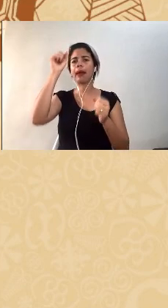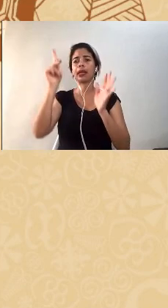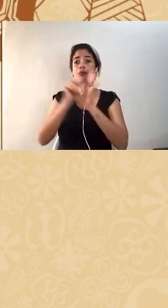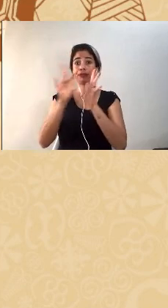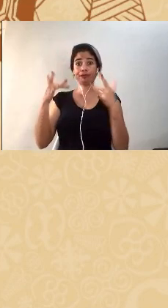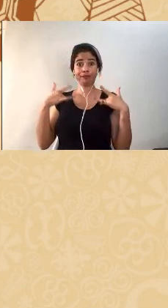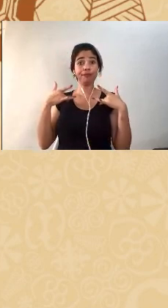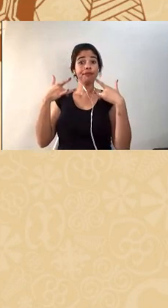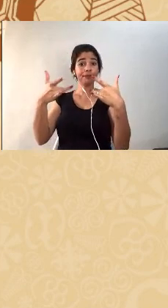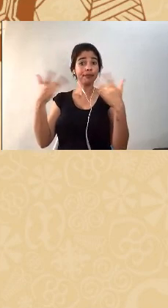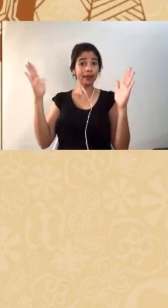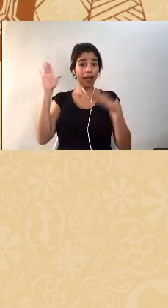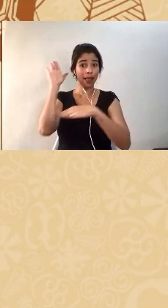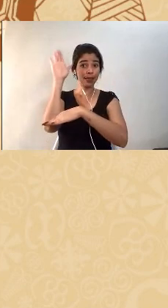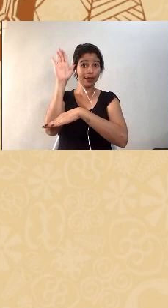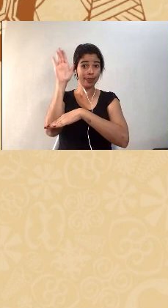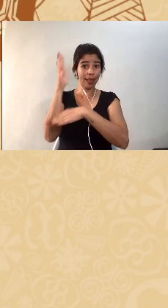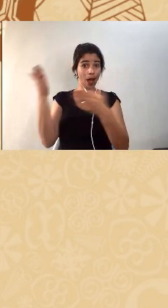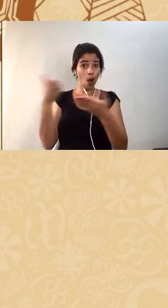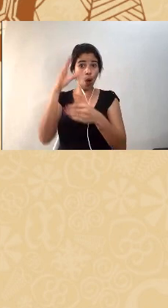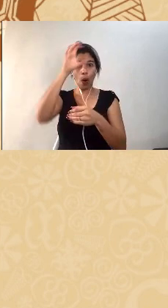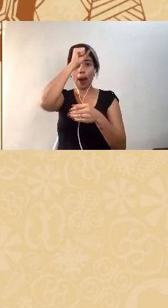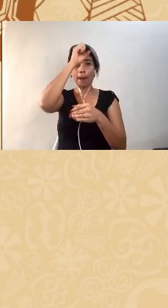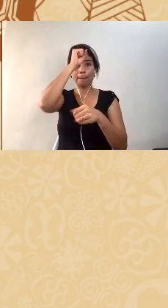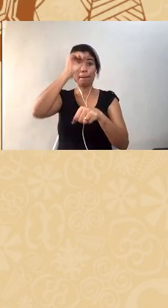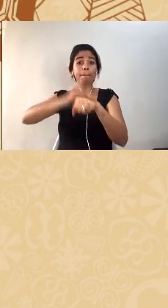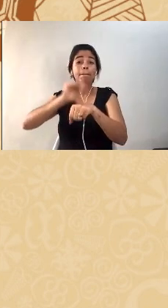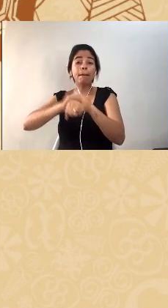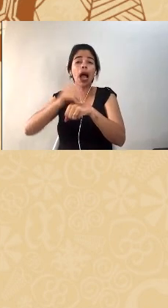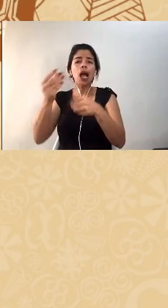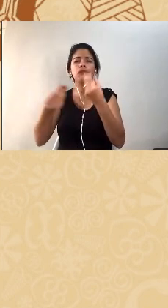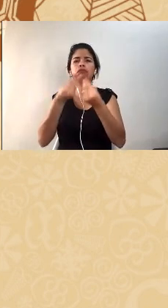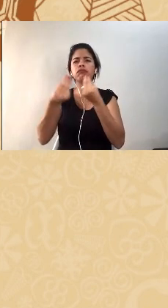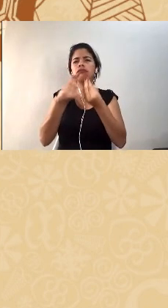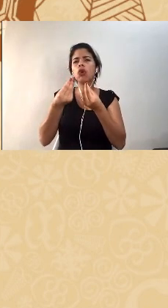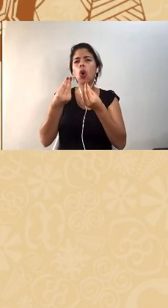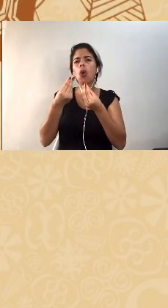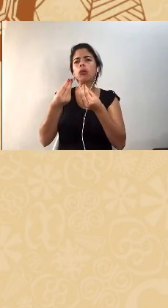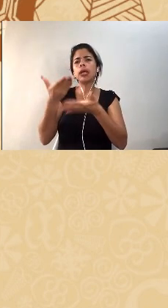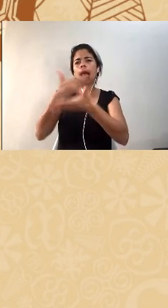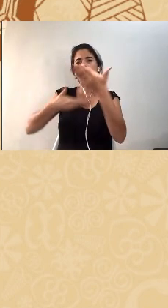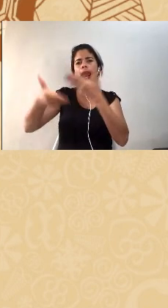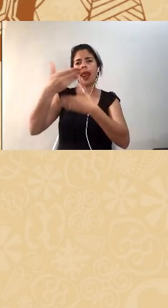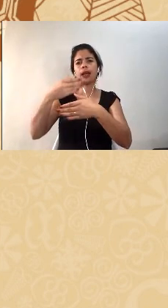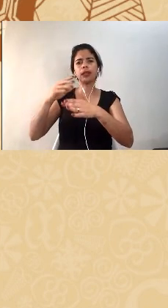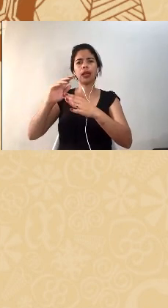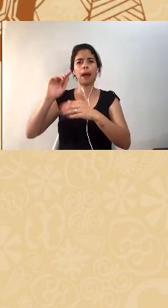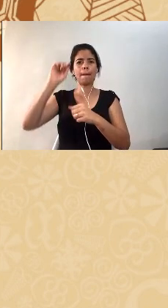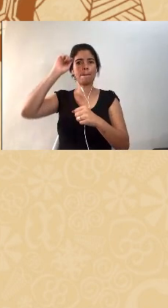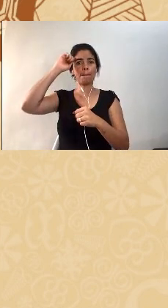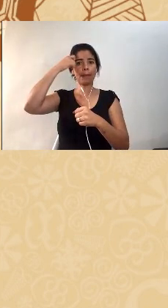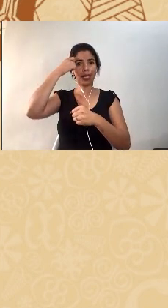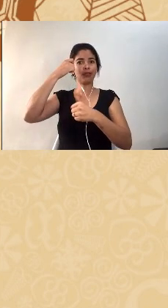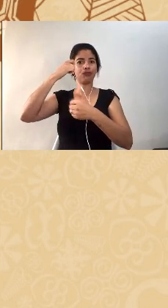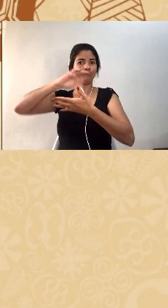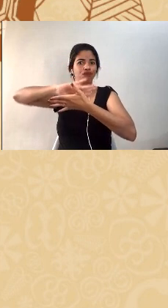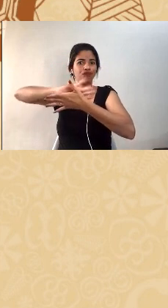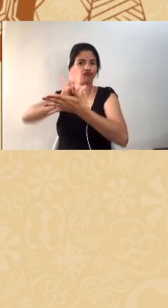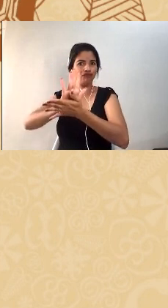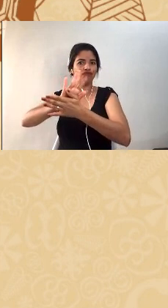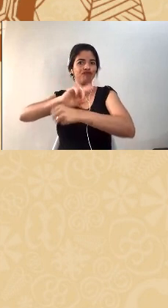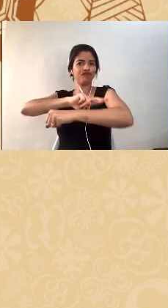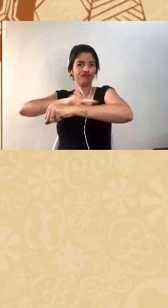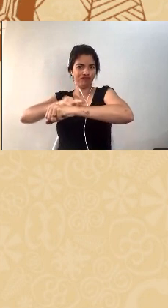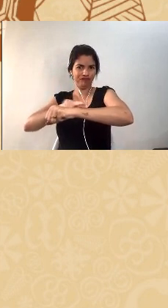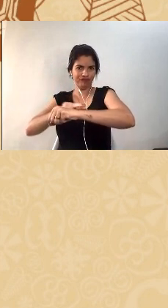disponibilizando na tarde de hoje, aprendendo sobre relações raciais. Então, vamos ao ponto.